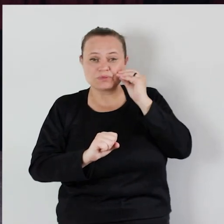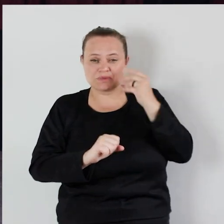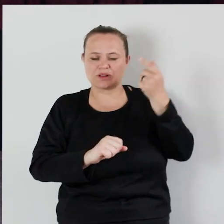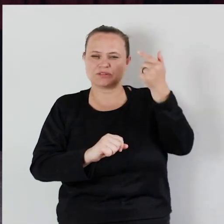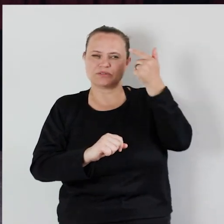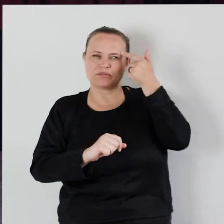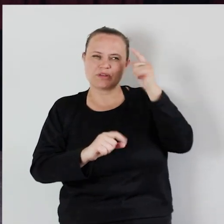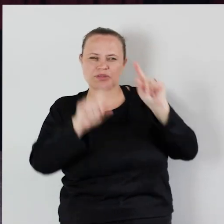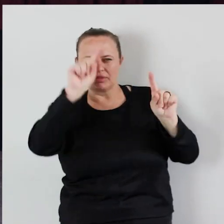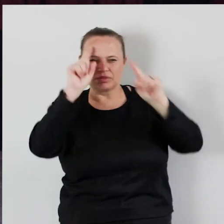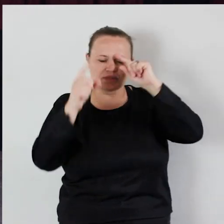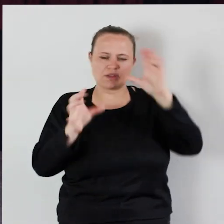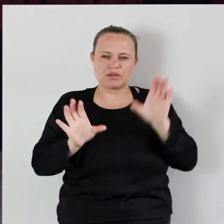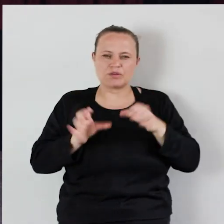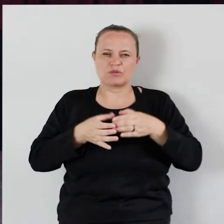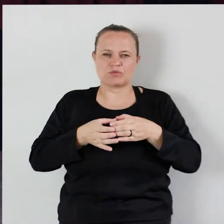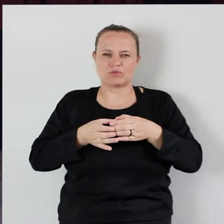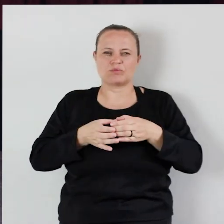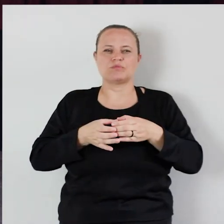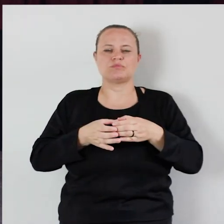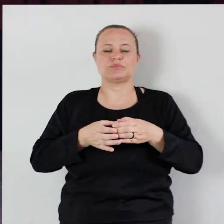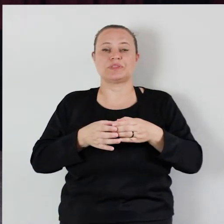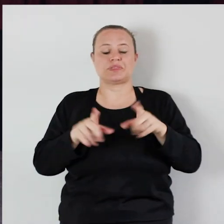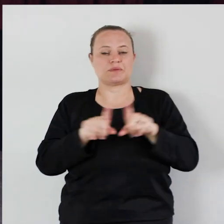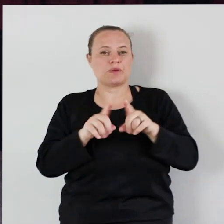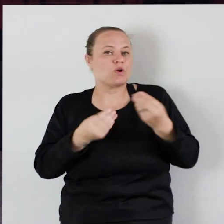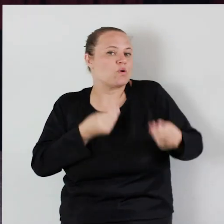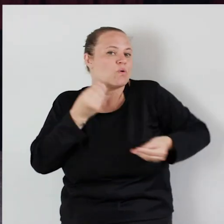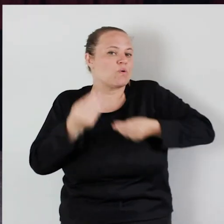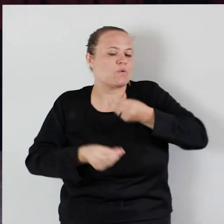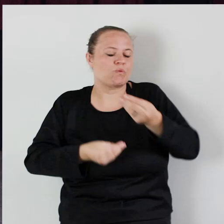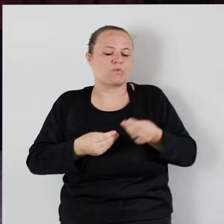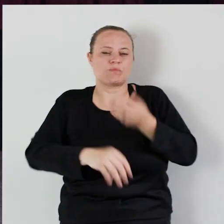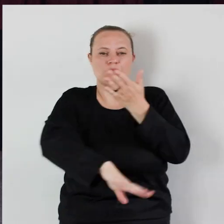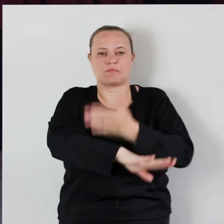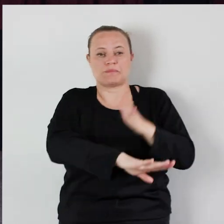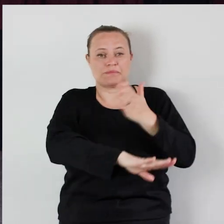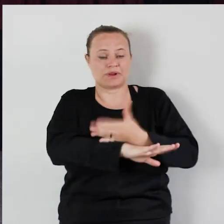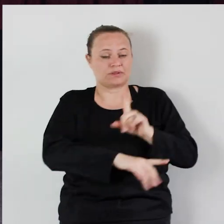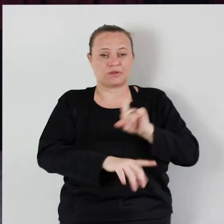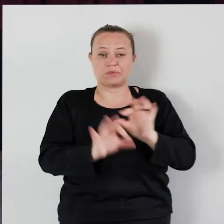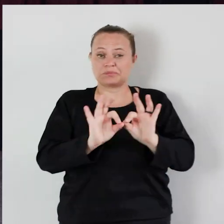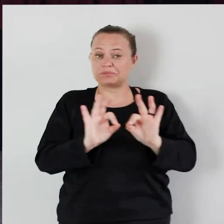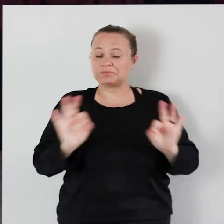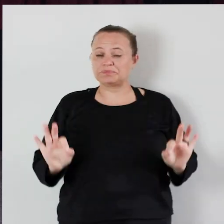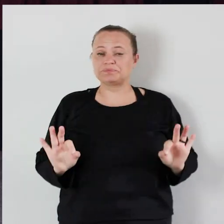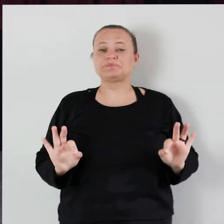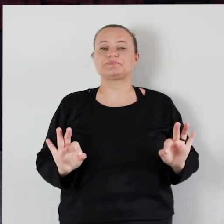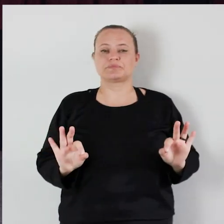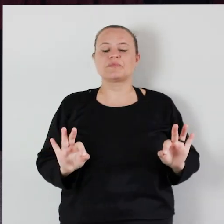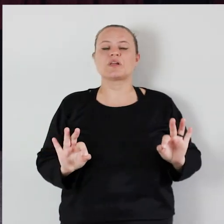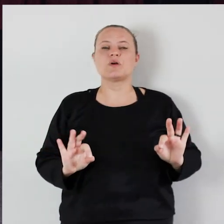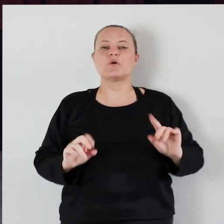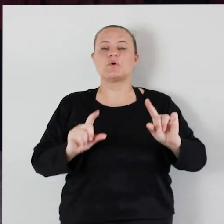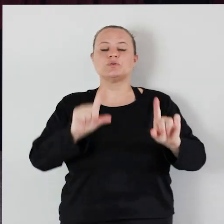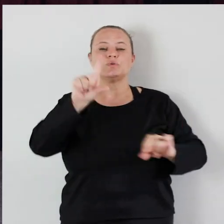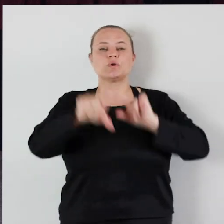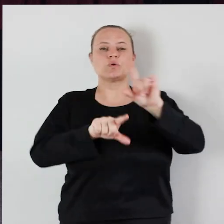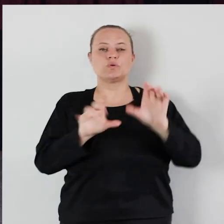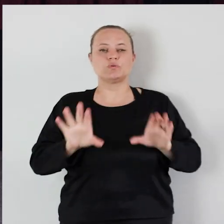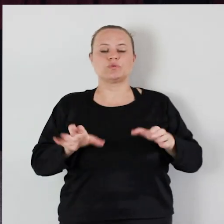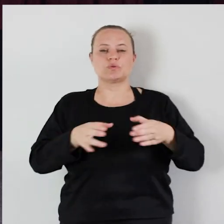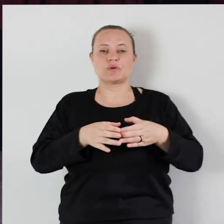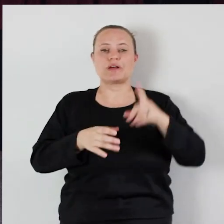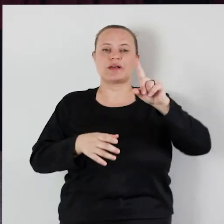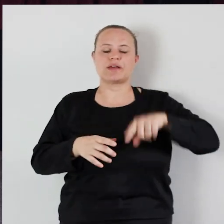a possibilidade de decisão coletiva, né? A viabilidade